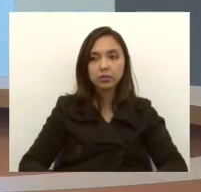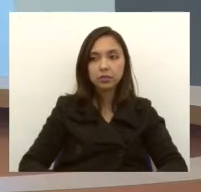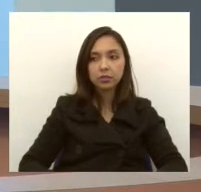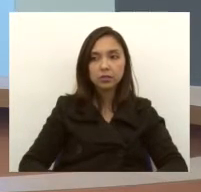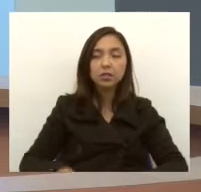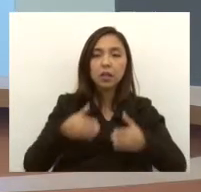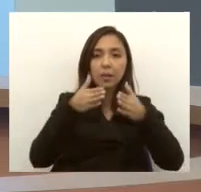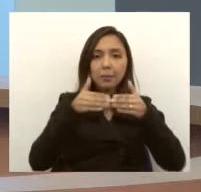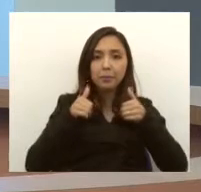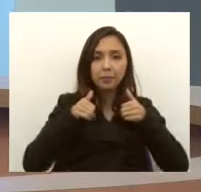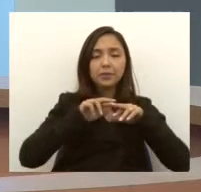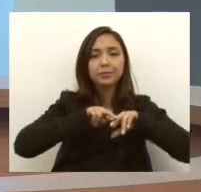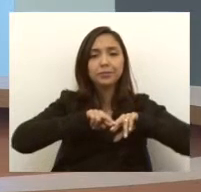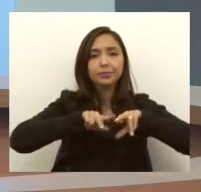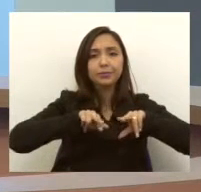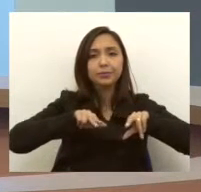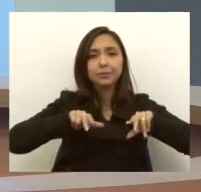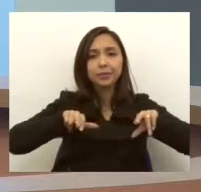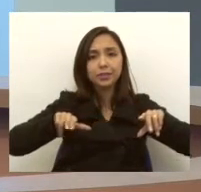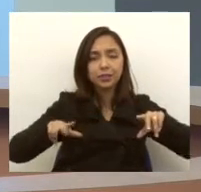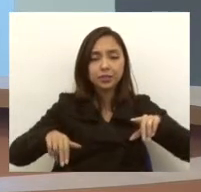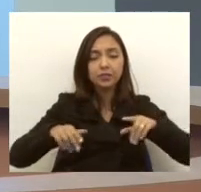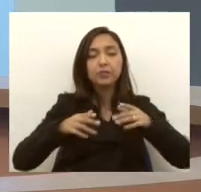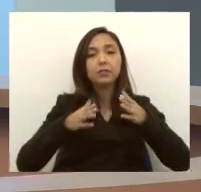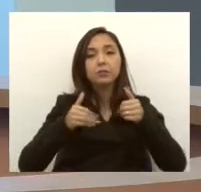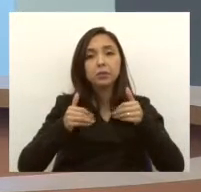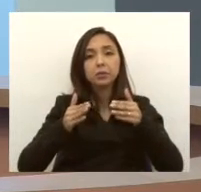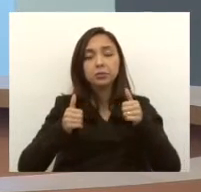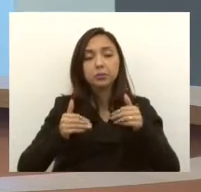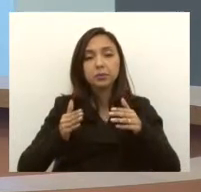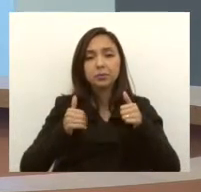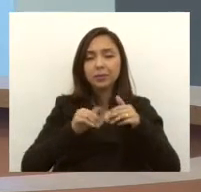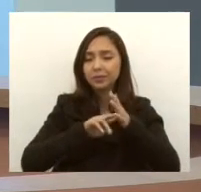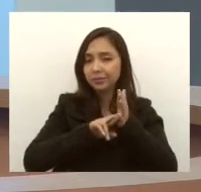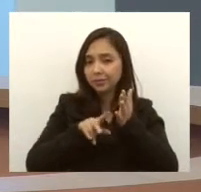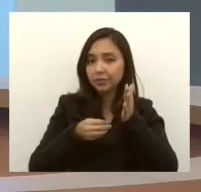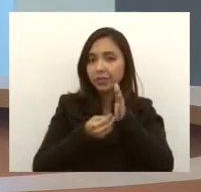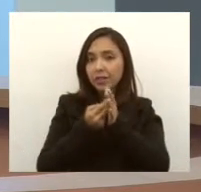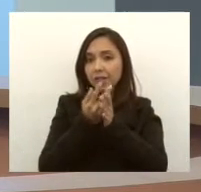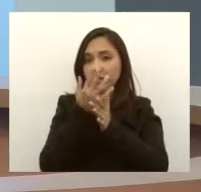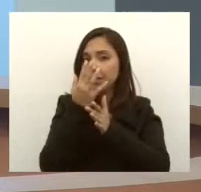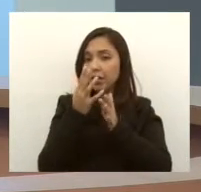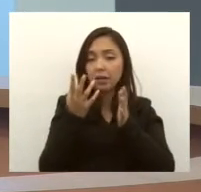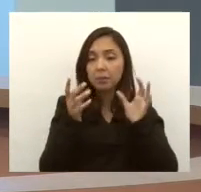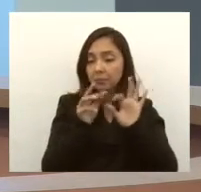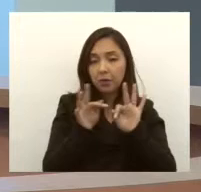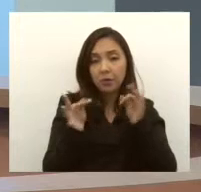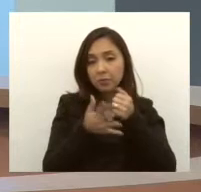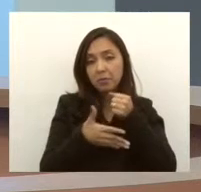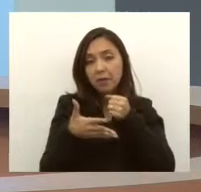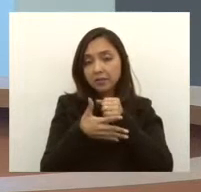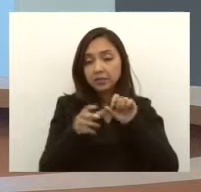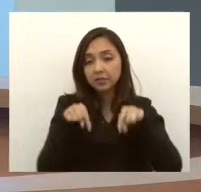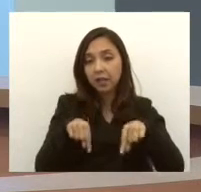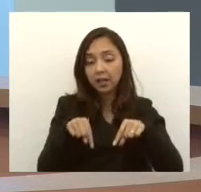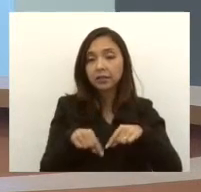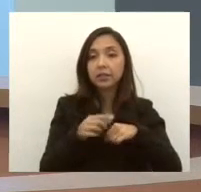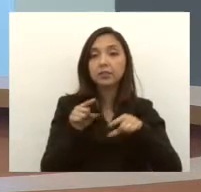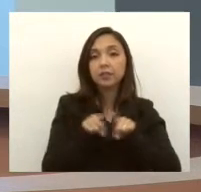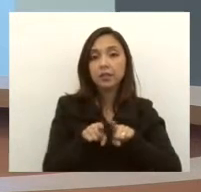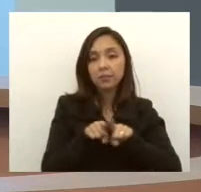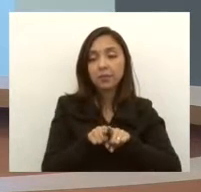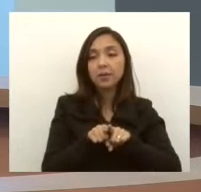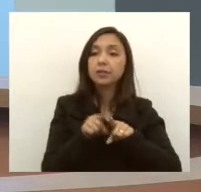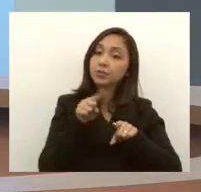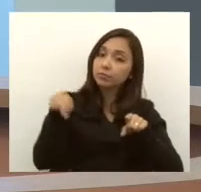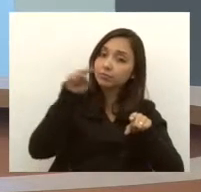ali pedindo uma série de reivindicações, uma série de estruturas básicas para o bairro. Dentre elas, o que a